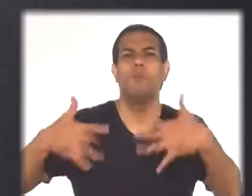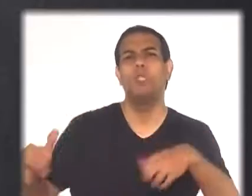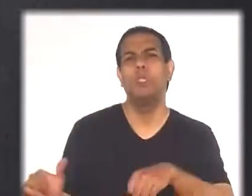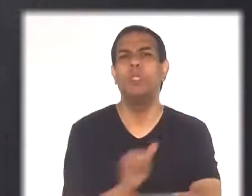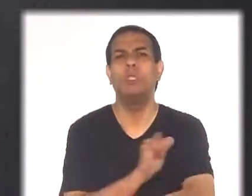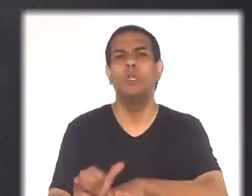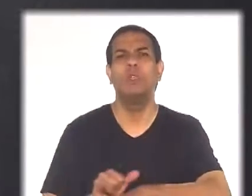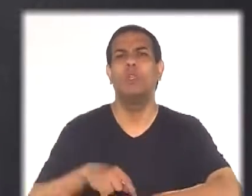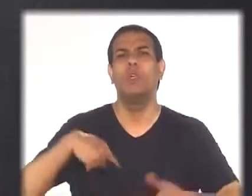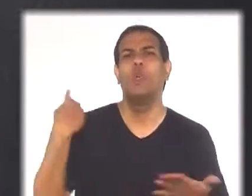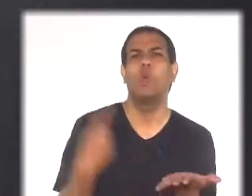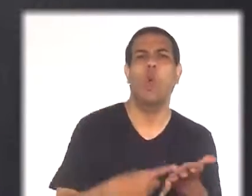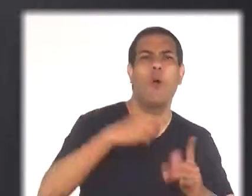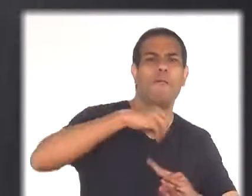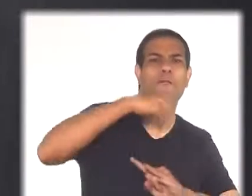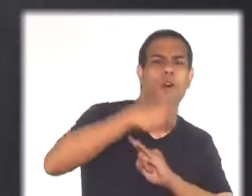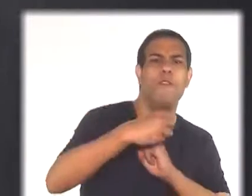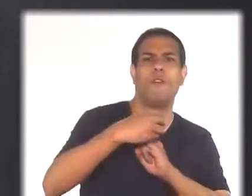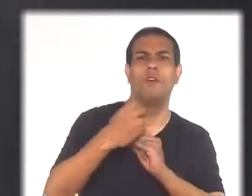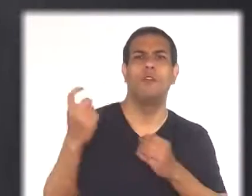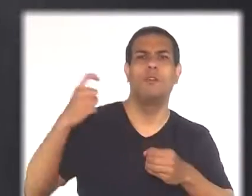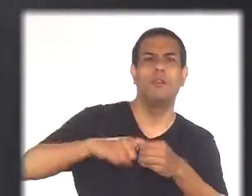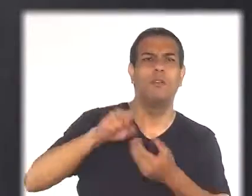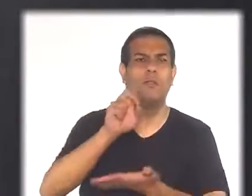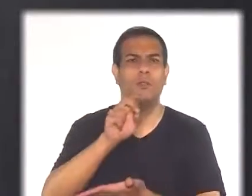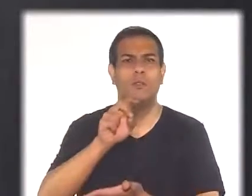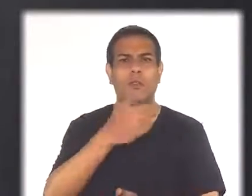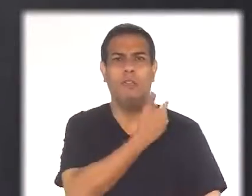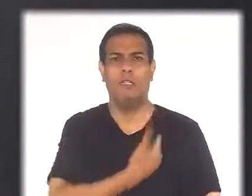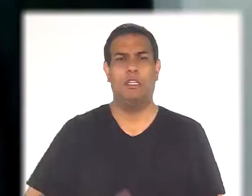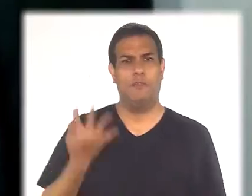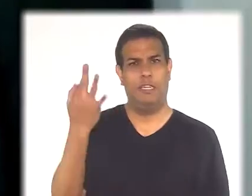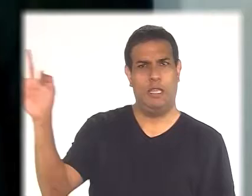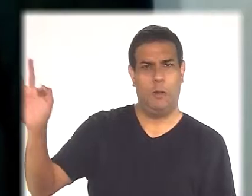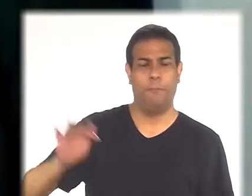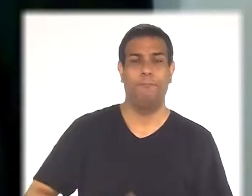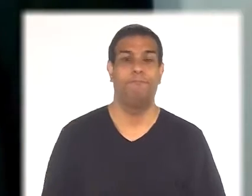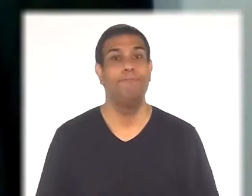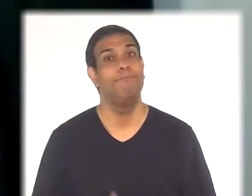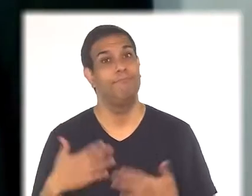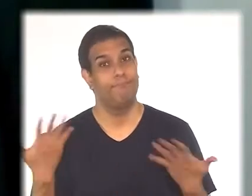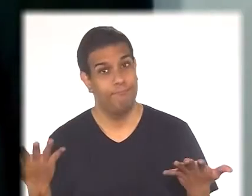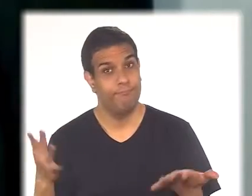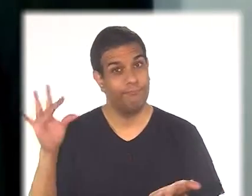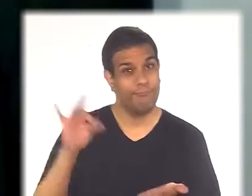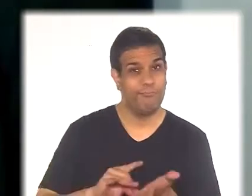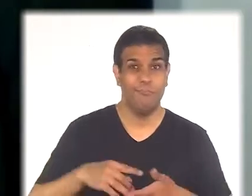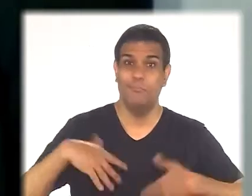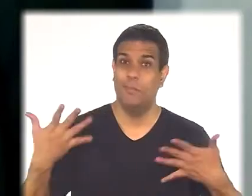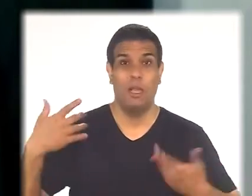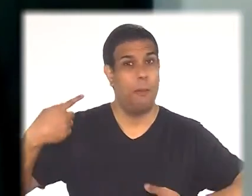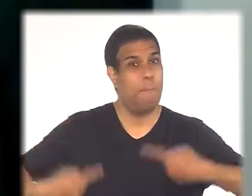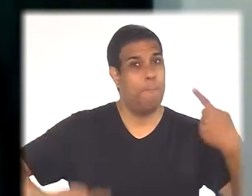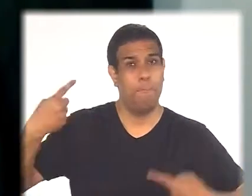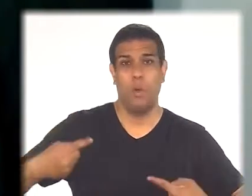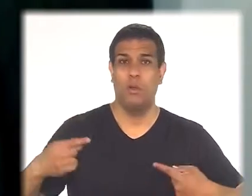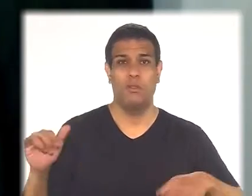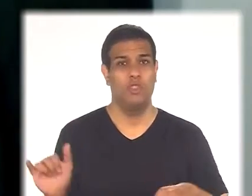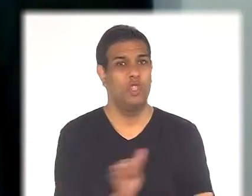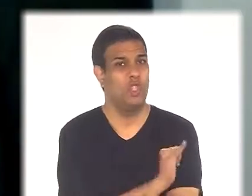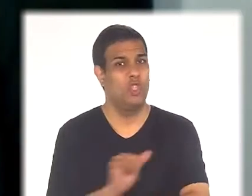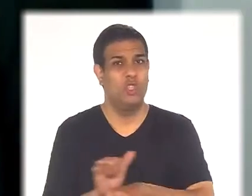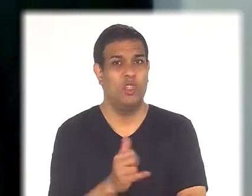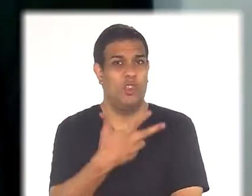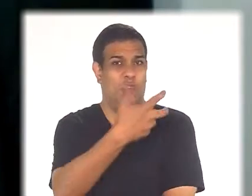estão essas tratativas, qual é a expectativa que a Fiocruz tem em relação a isso? Então, na verdade, quem define a política